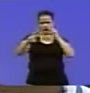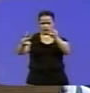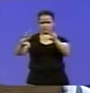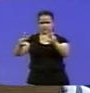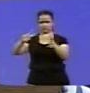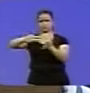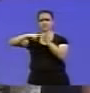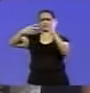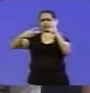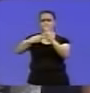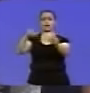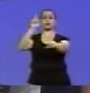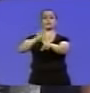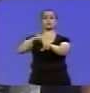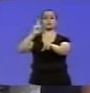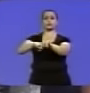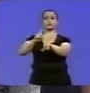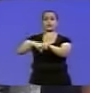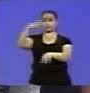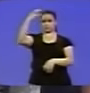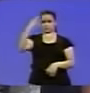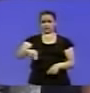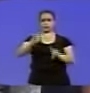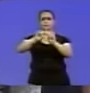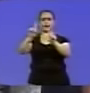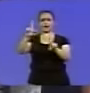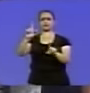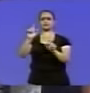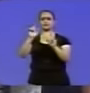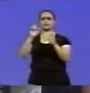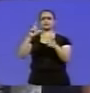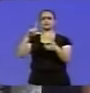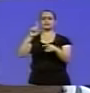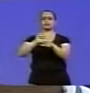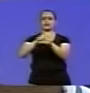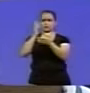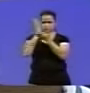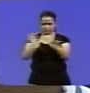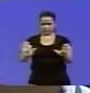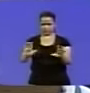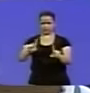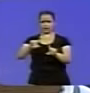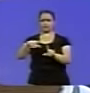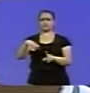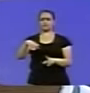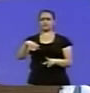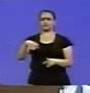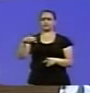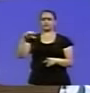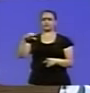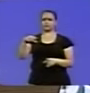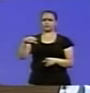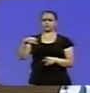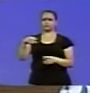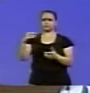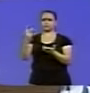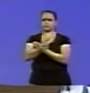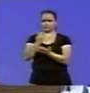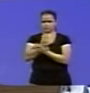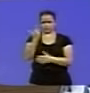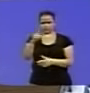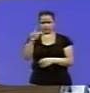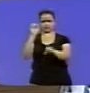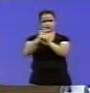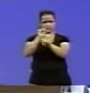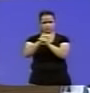refere-se a um prazo definido, mas tende para um desfecho, e não falhará se demorar. Espera, pois ela virá